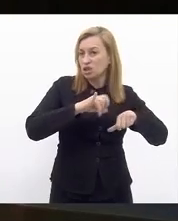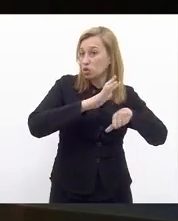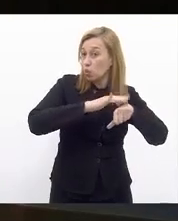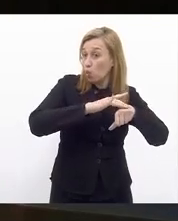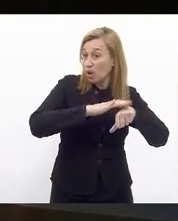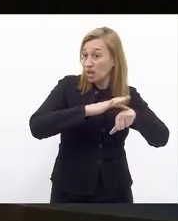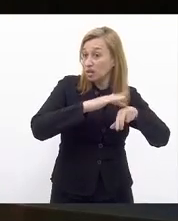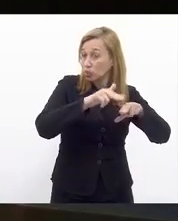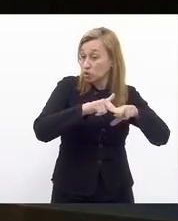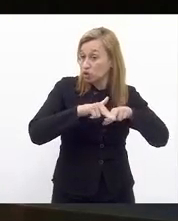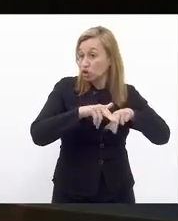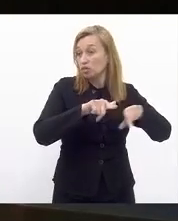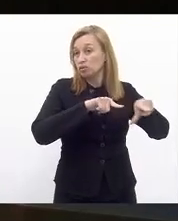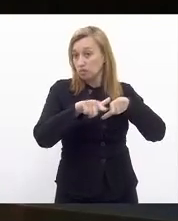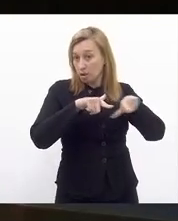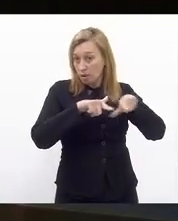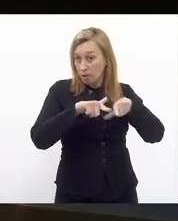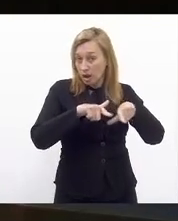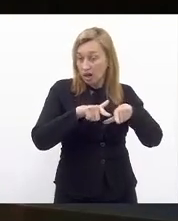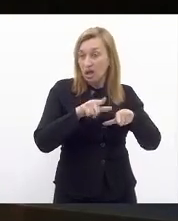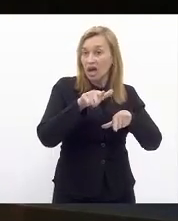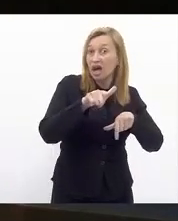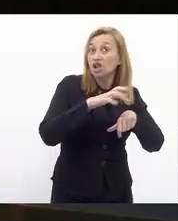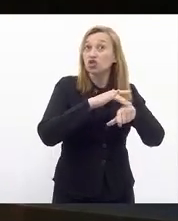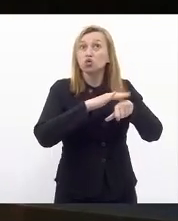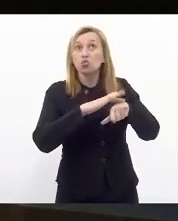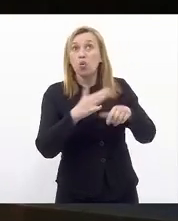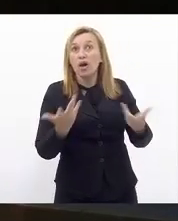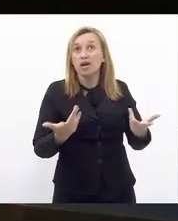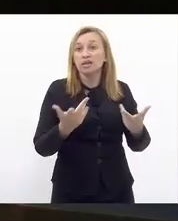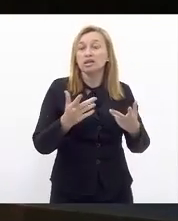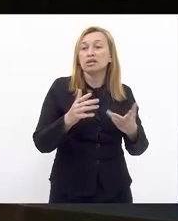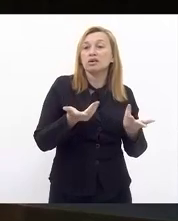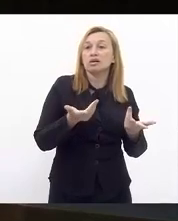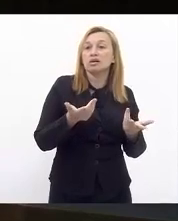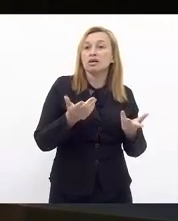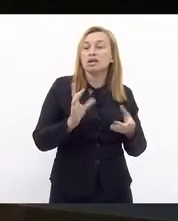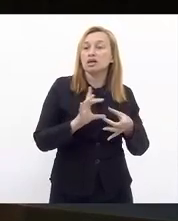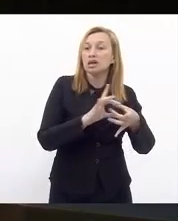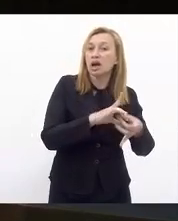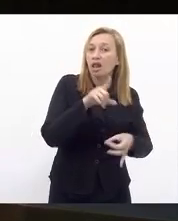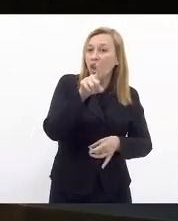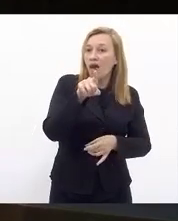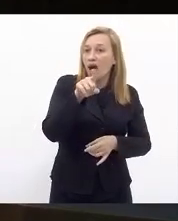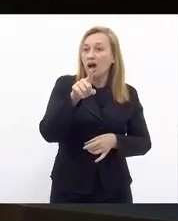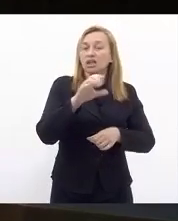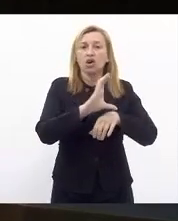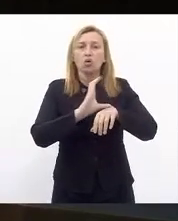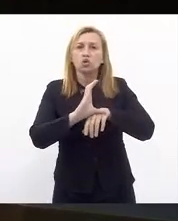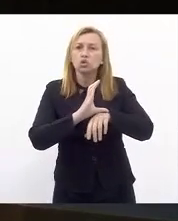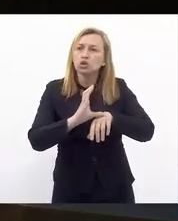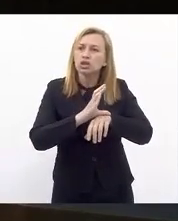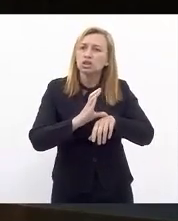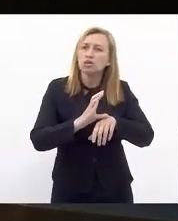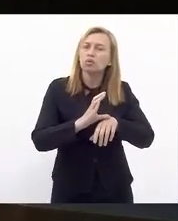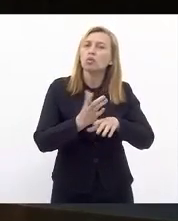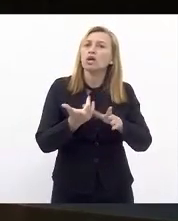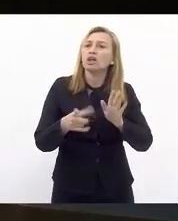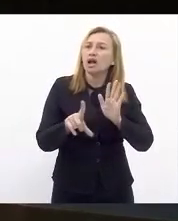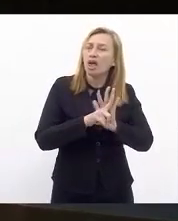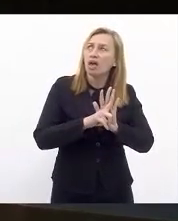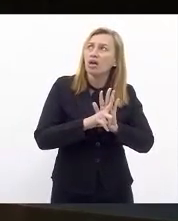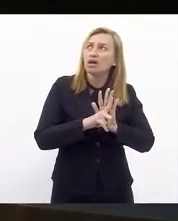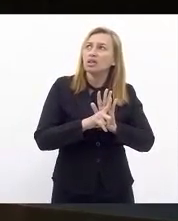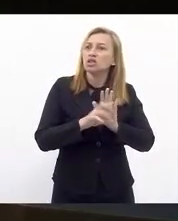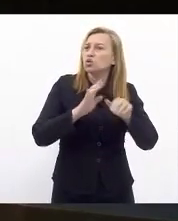por em função aquelas doenças além cada as lá na na Constituição e na legislação